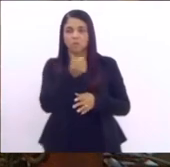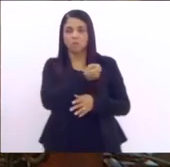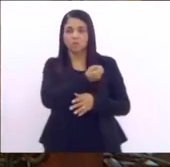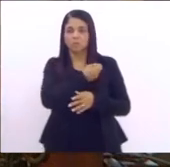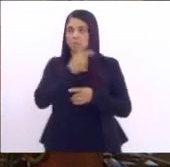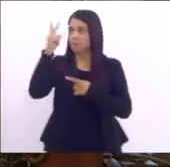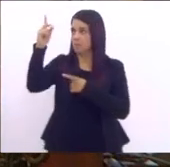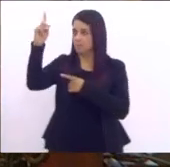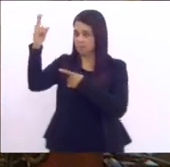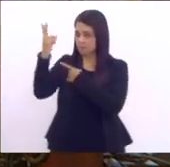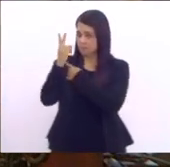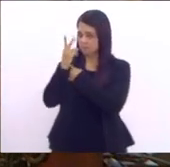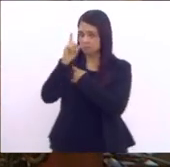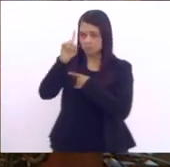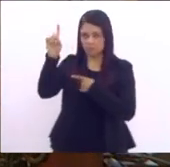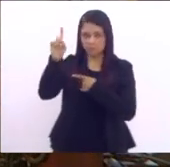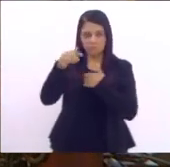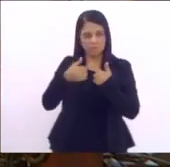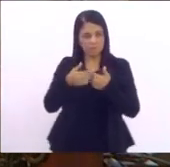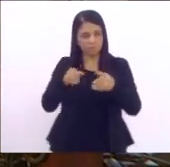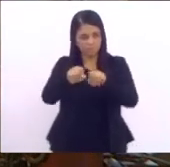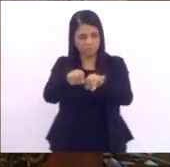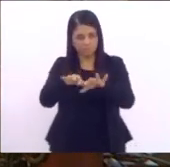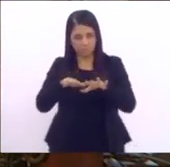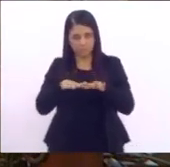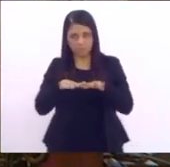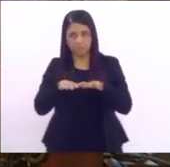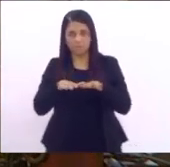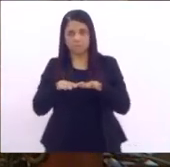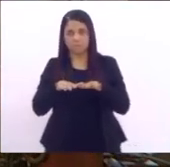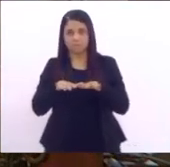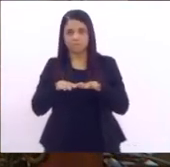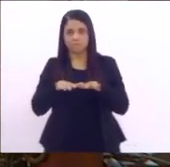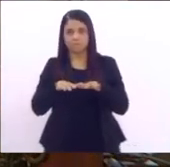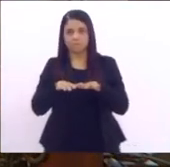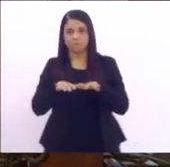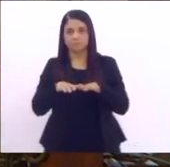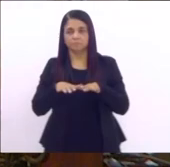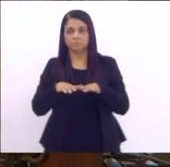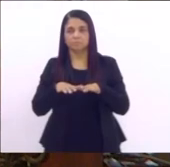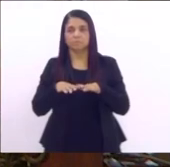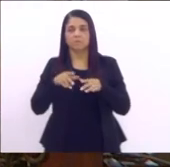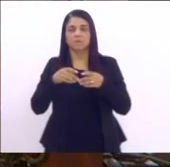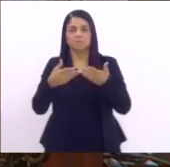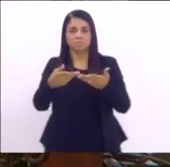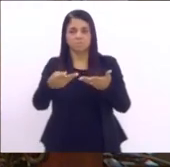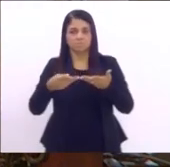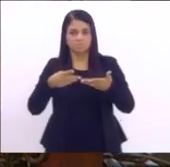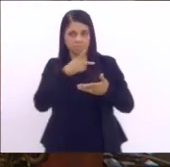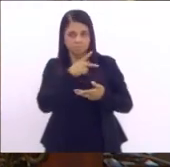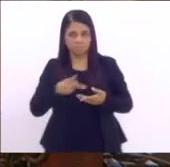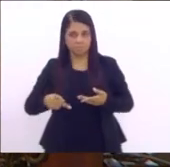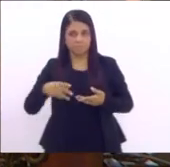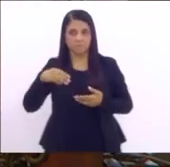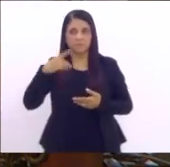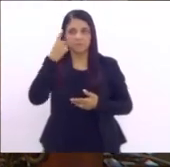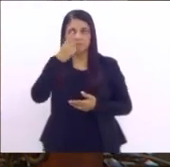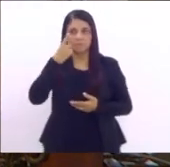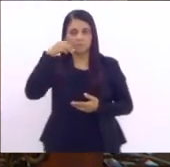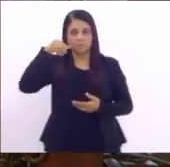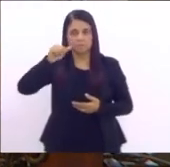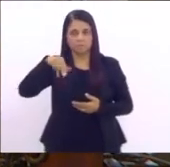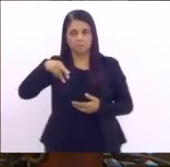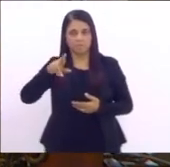nosso trabalho. Está aberta a sessão. A presidência convida a deputada Marta Rocha para fazer a